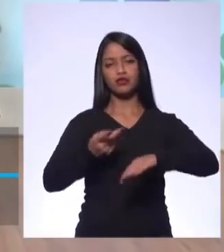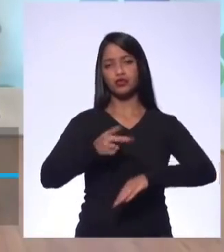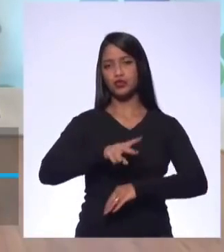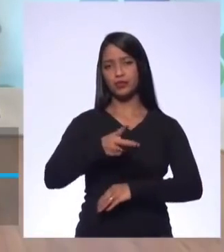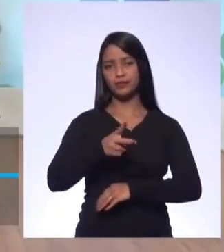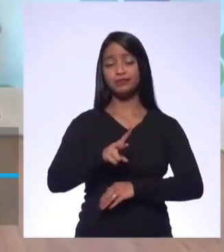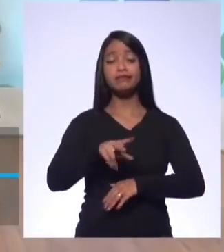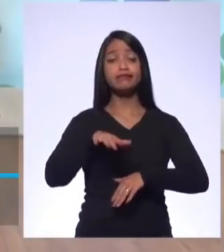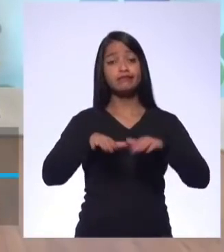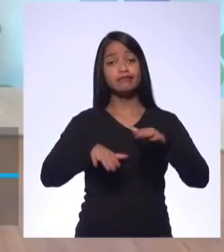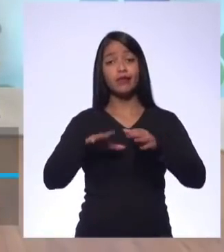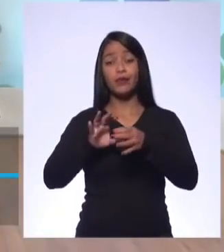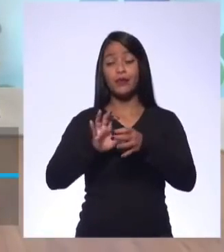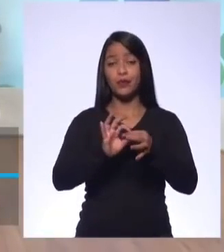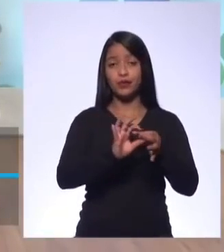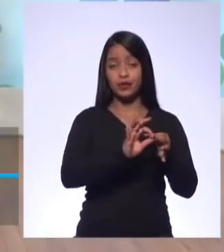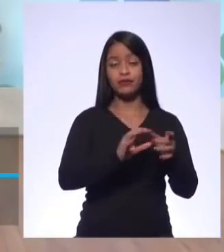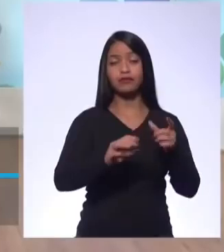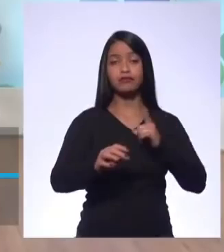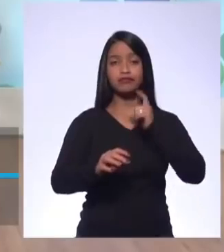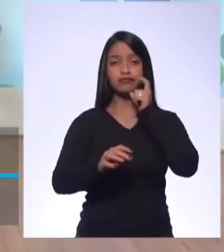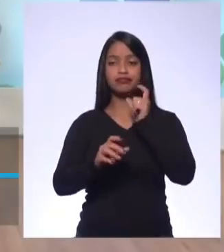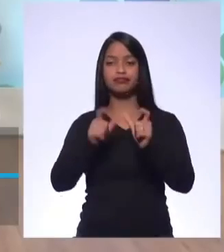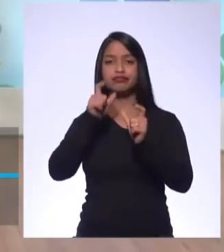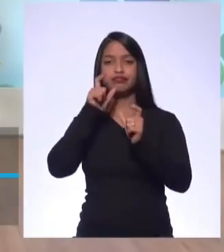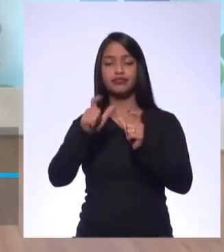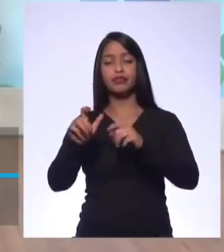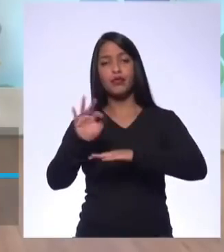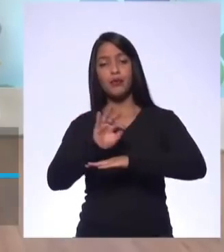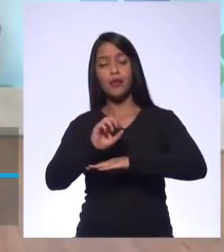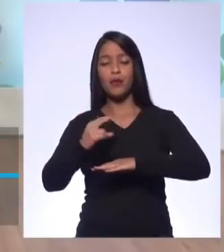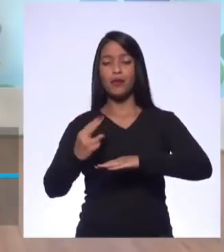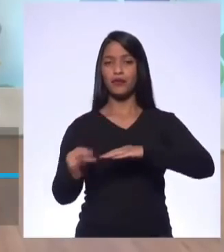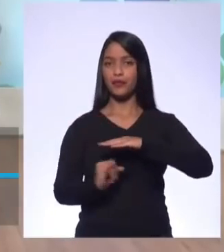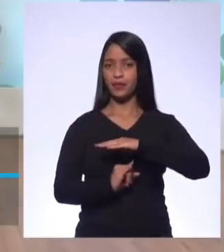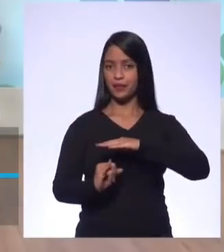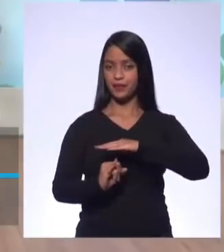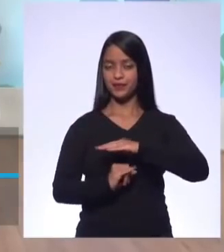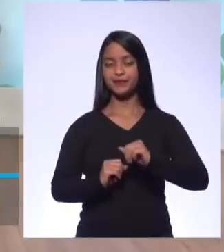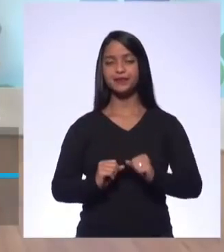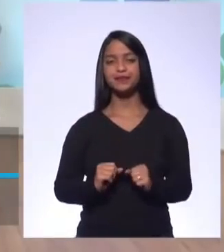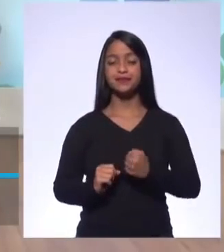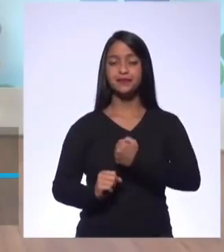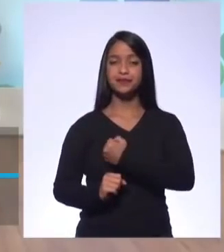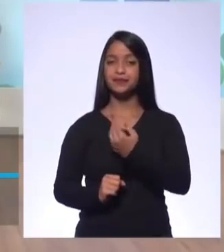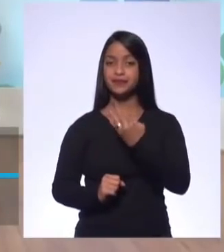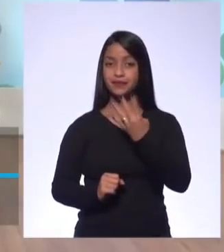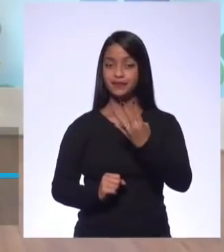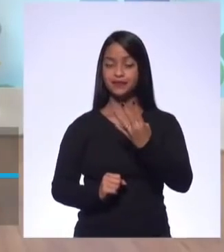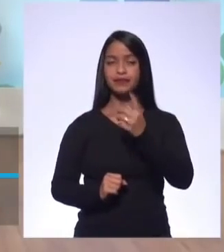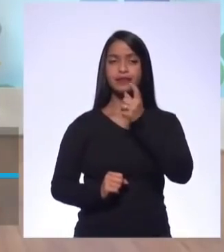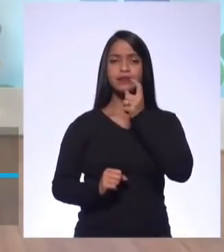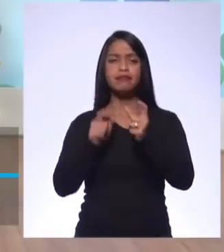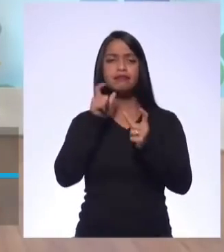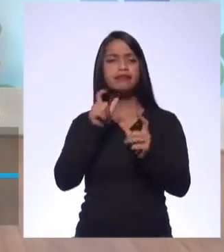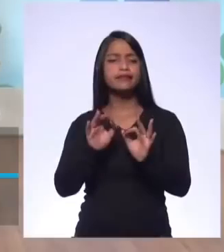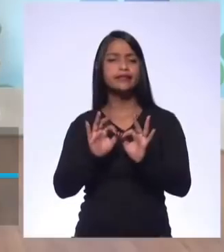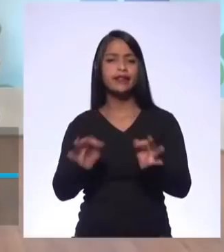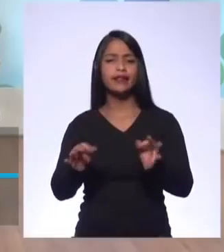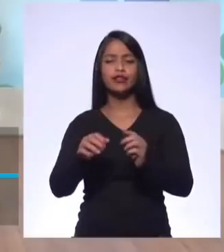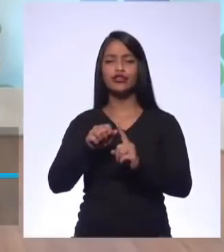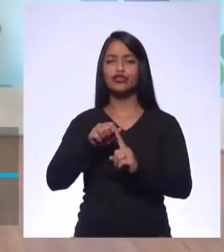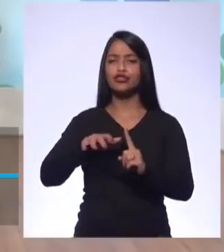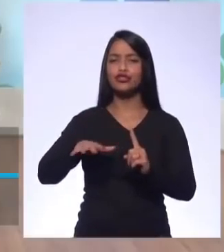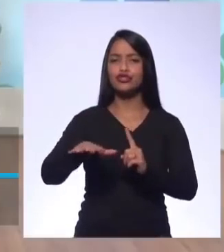ver, posso utilizar lá uma linguagem formal ou uma informal. 4. Uso de palavras simples, gírias, expressões populares